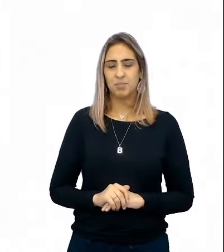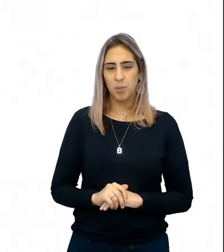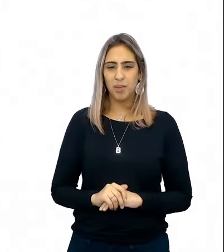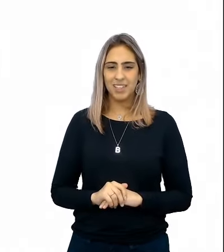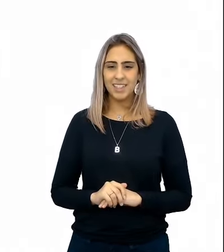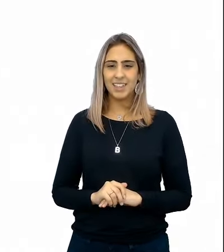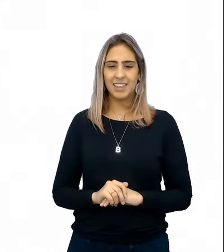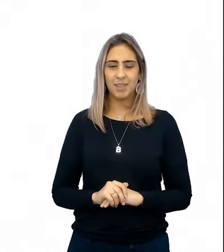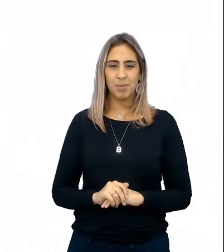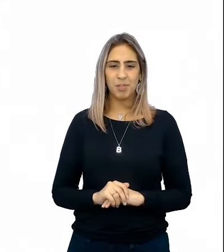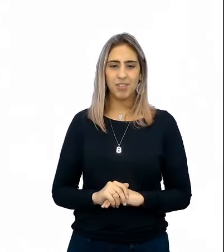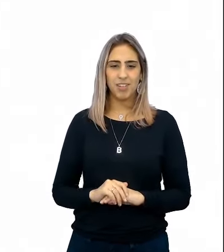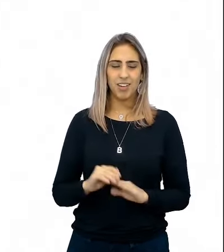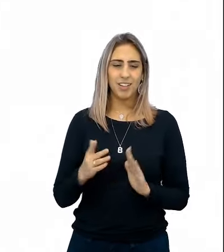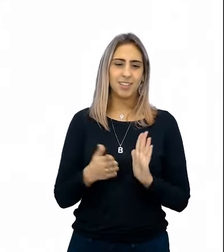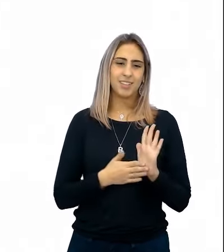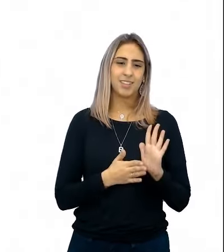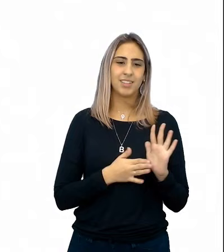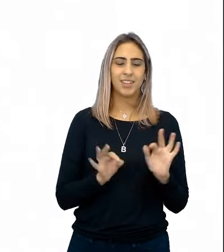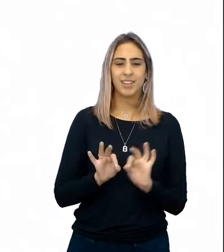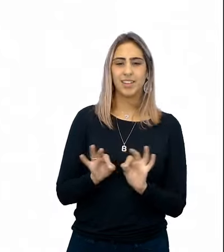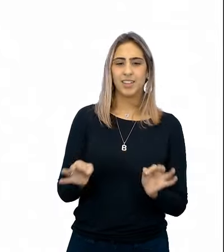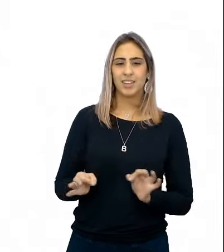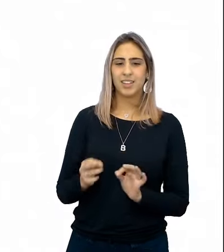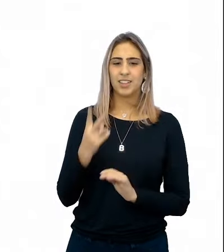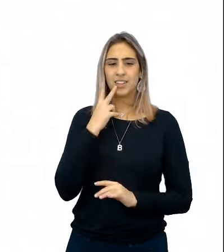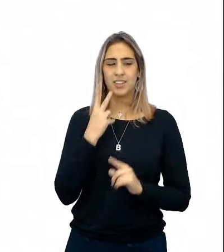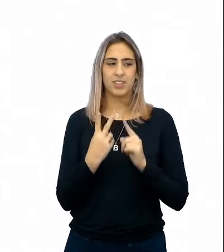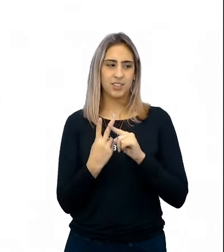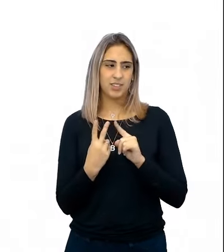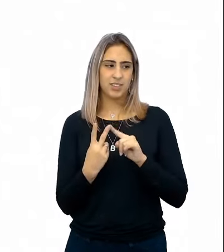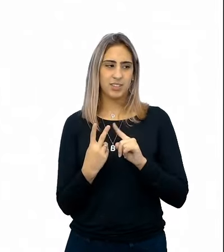O produto açúcar, 5. E óleo, 12.